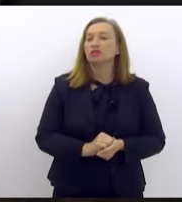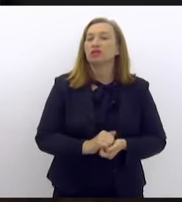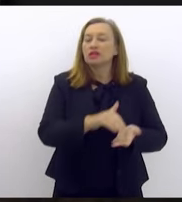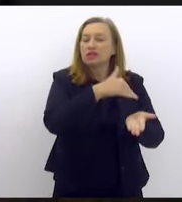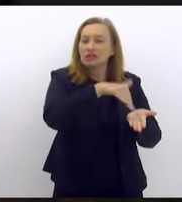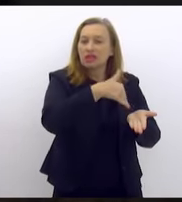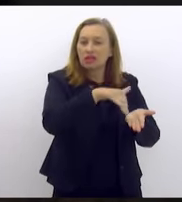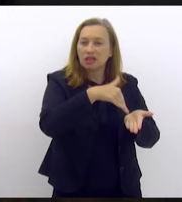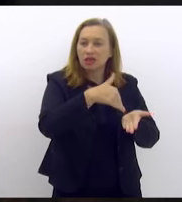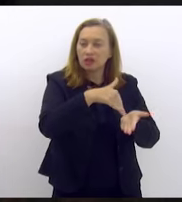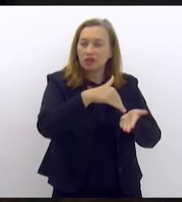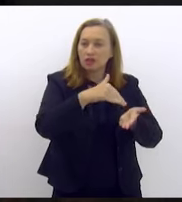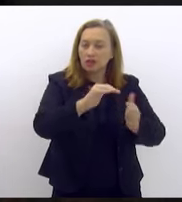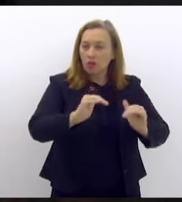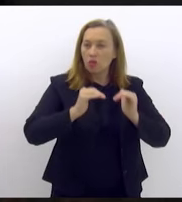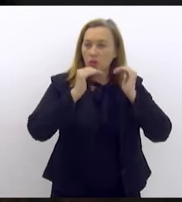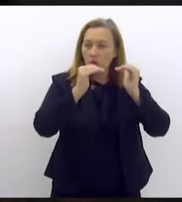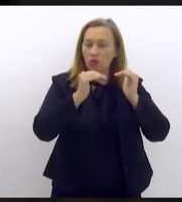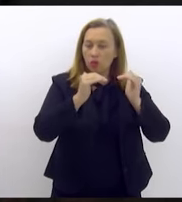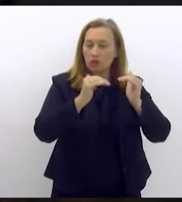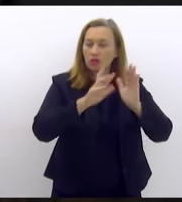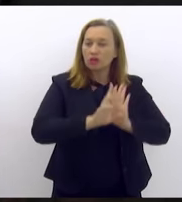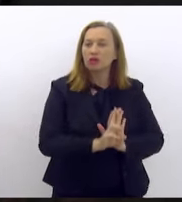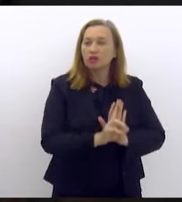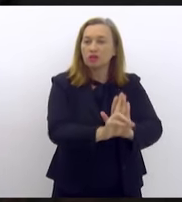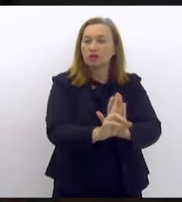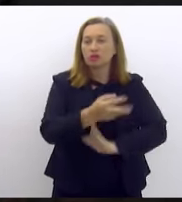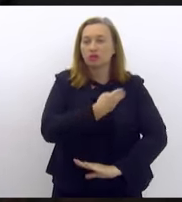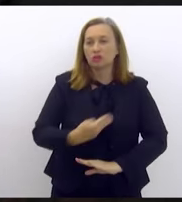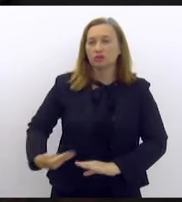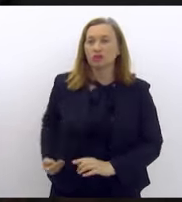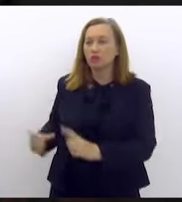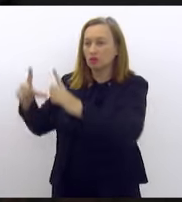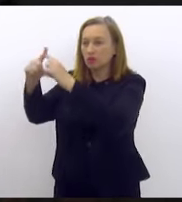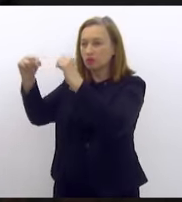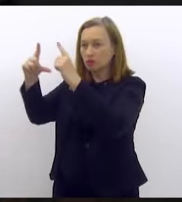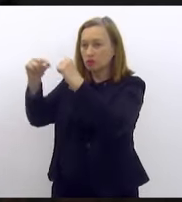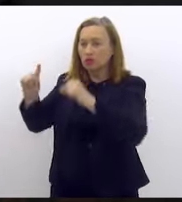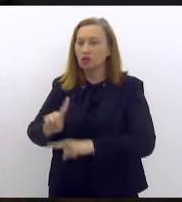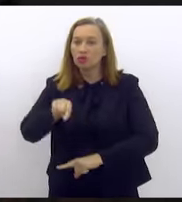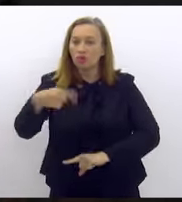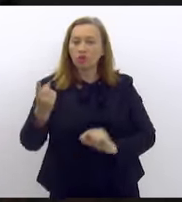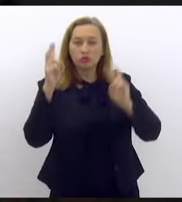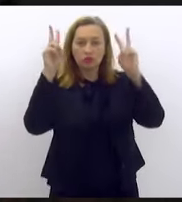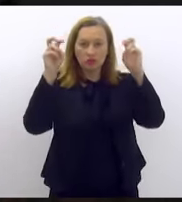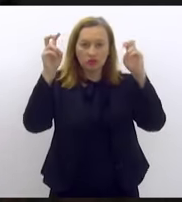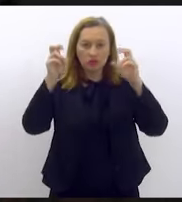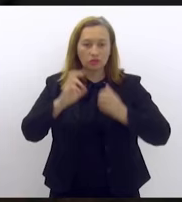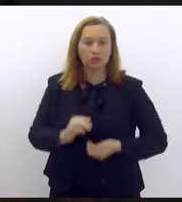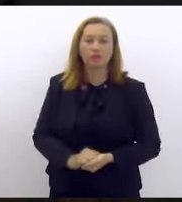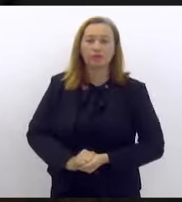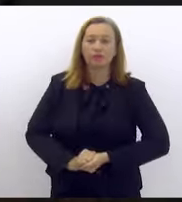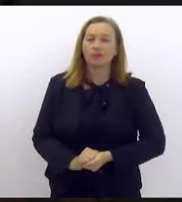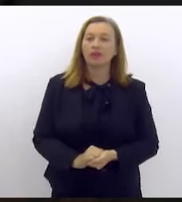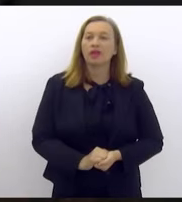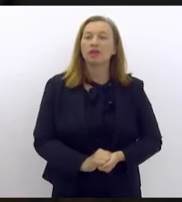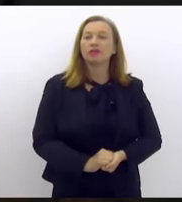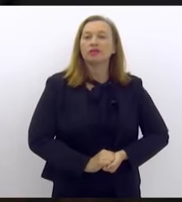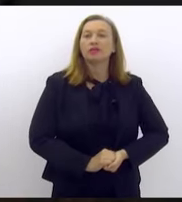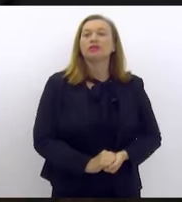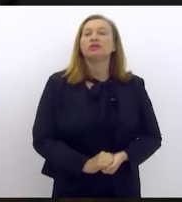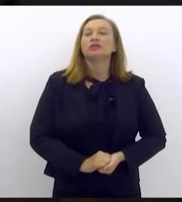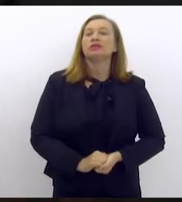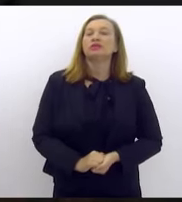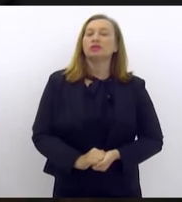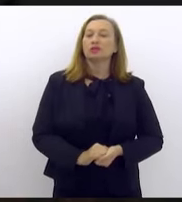Secretaria Extraordinária de Representação do Governo em Brasília e da Outras Providências, pendendo de